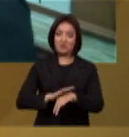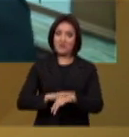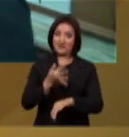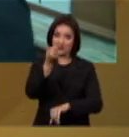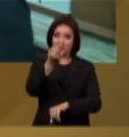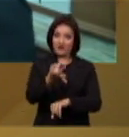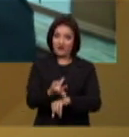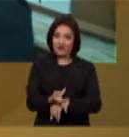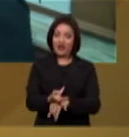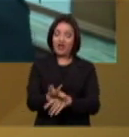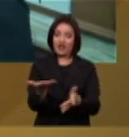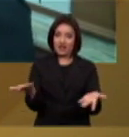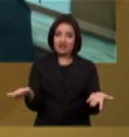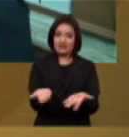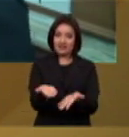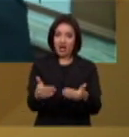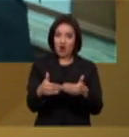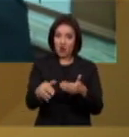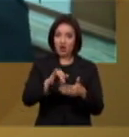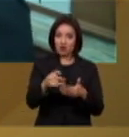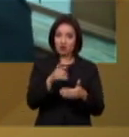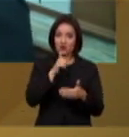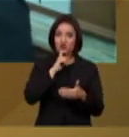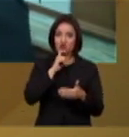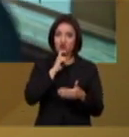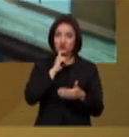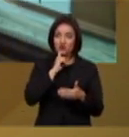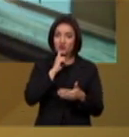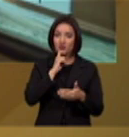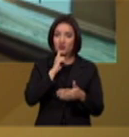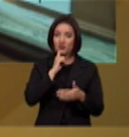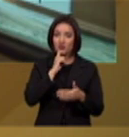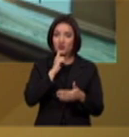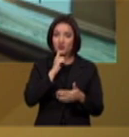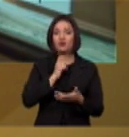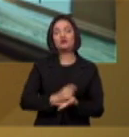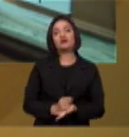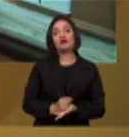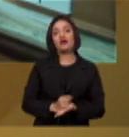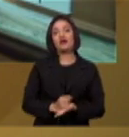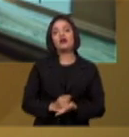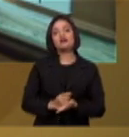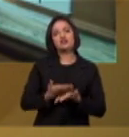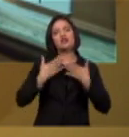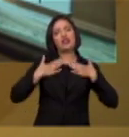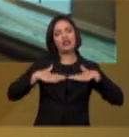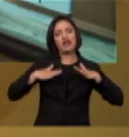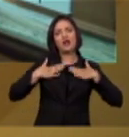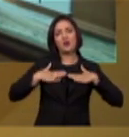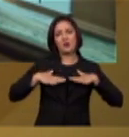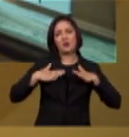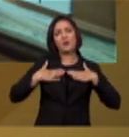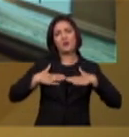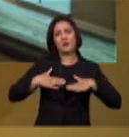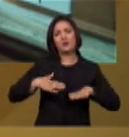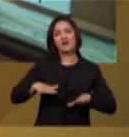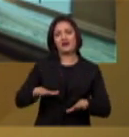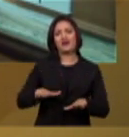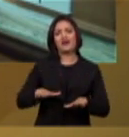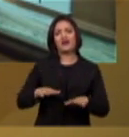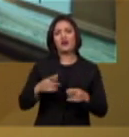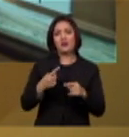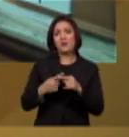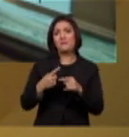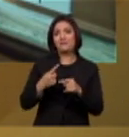férias coletivas não seja tão penoso no plantão que Vossa Excelência estará